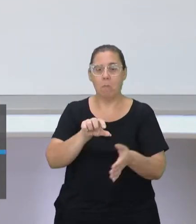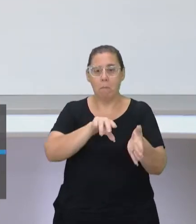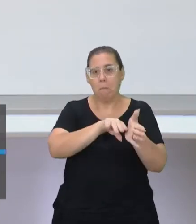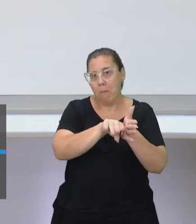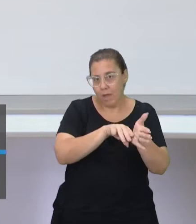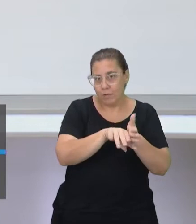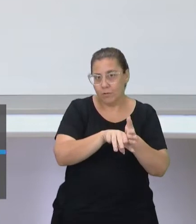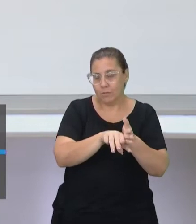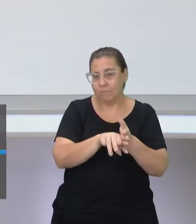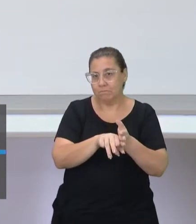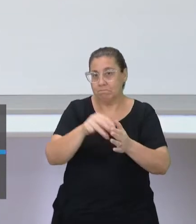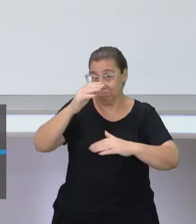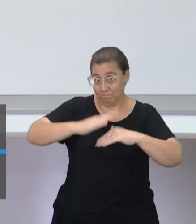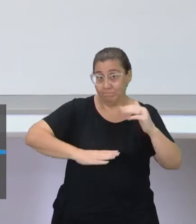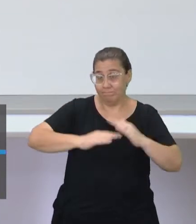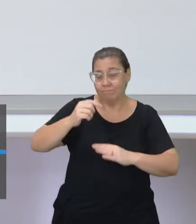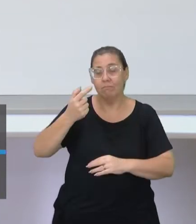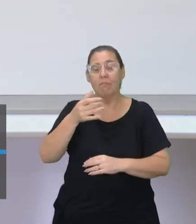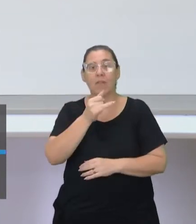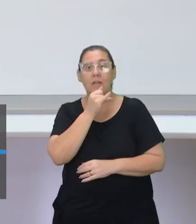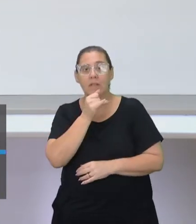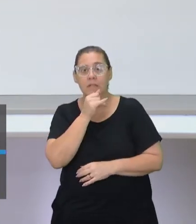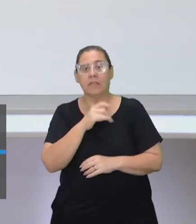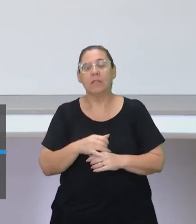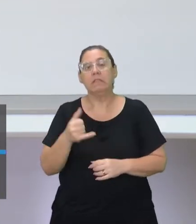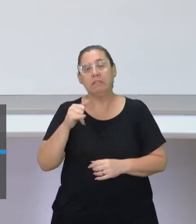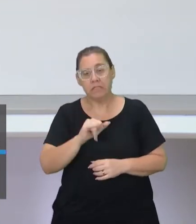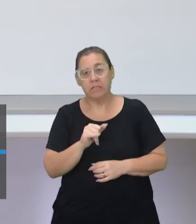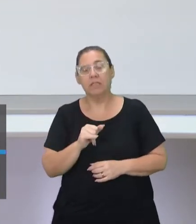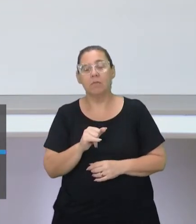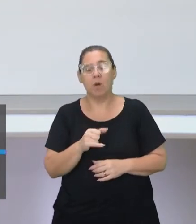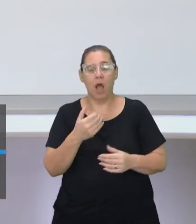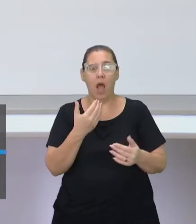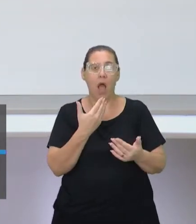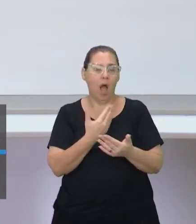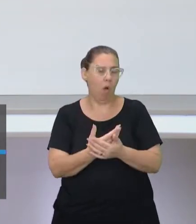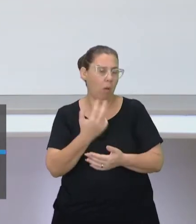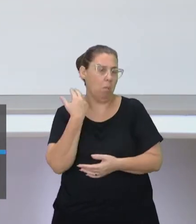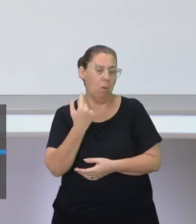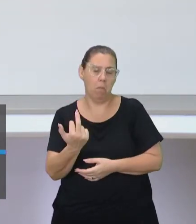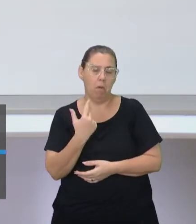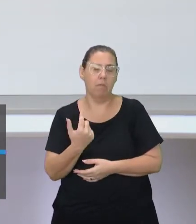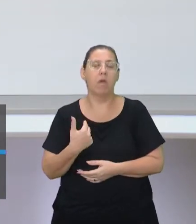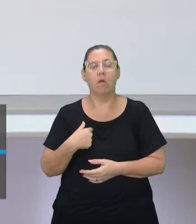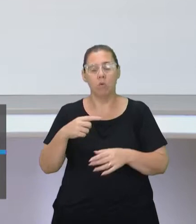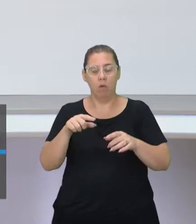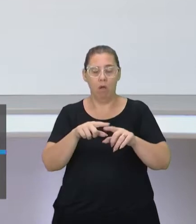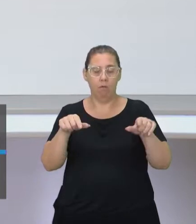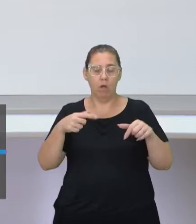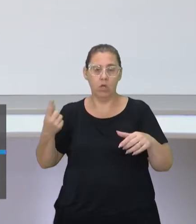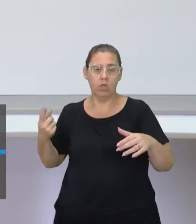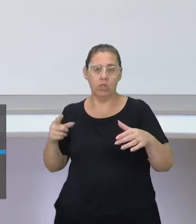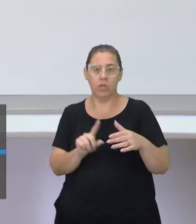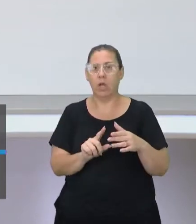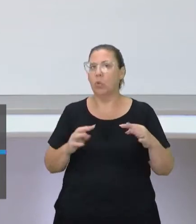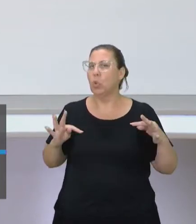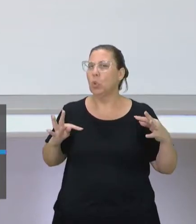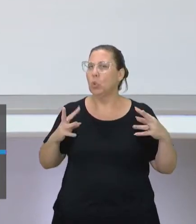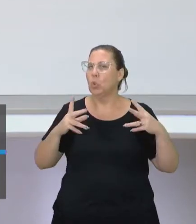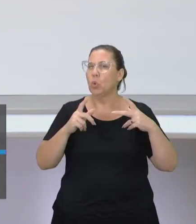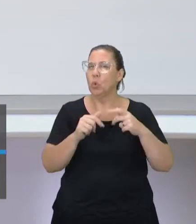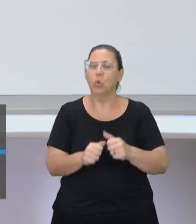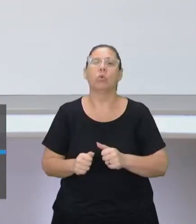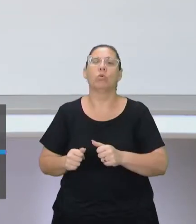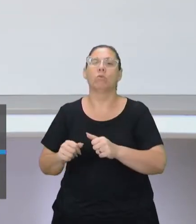metodologia ativa. Então, por exemplo, se fosse uma aula tradicional, eu ia chegar aqui e já passar todo o conceito para